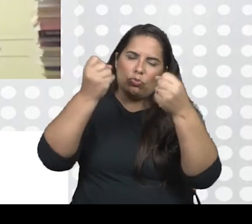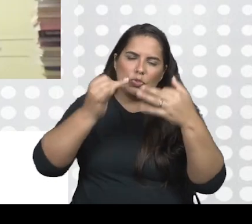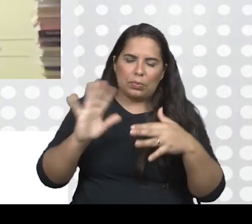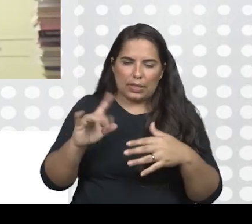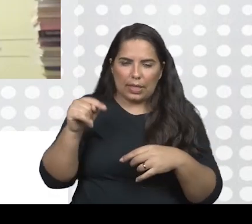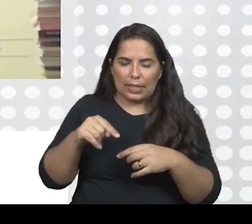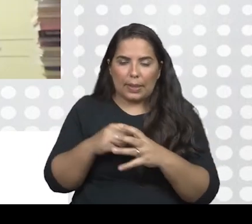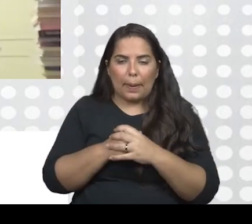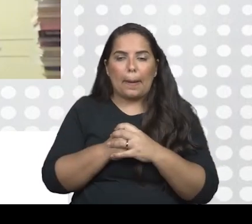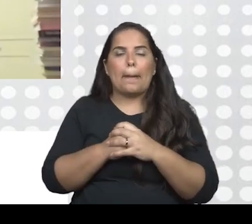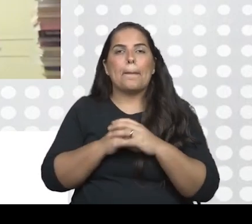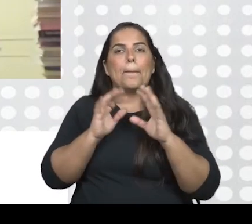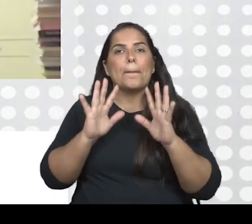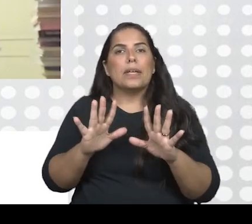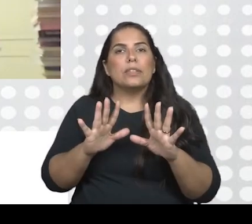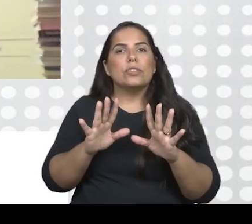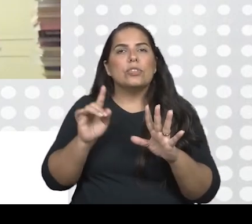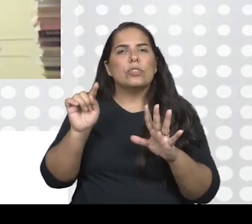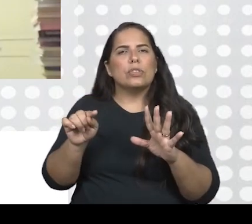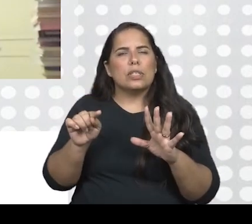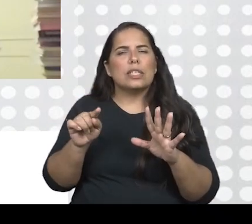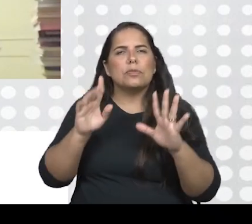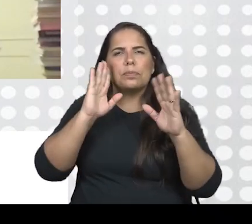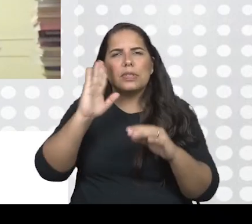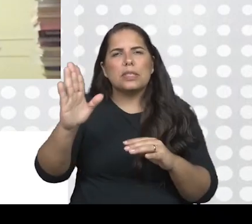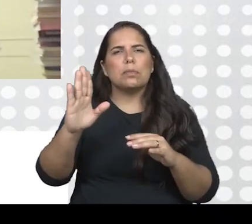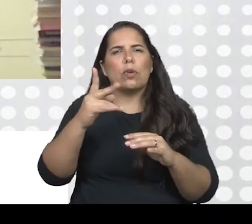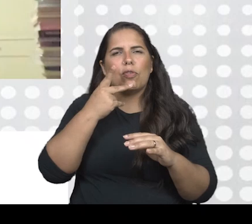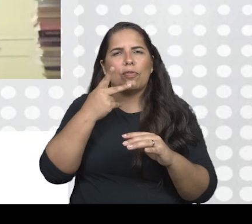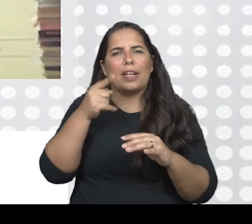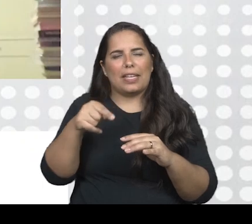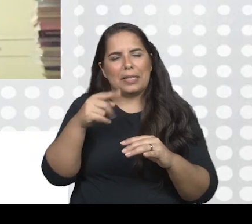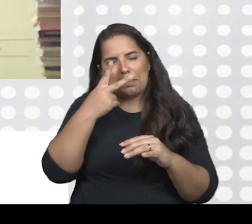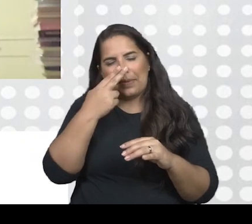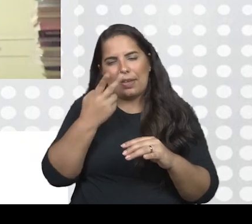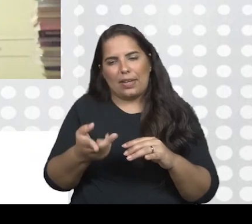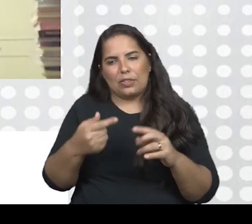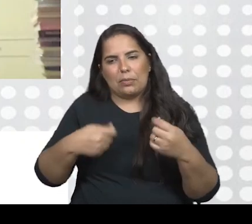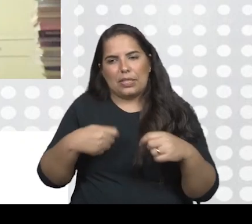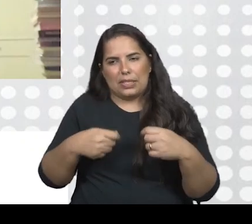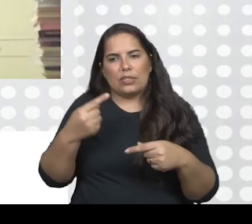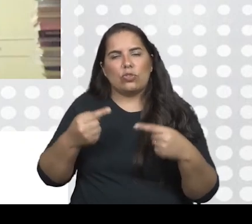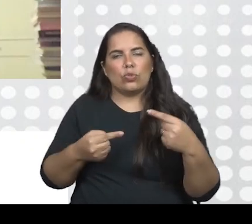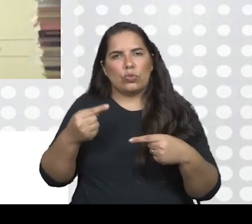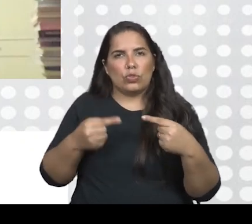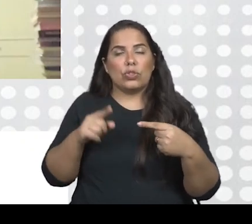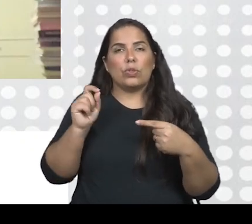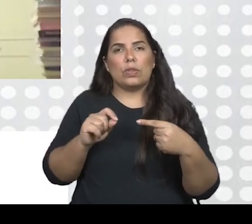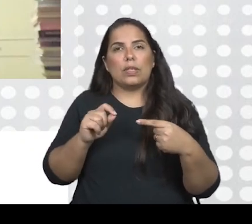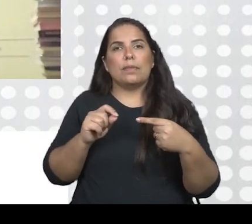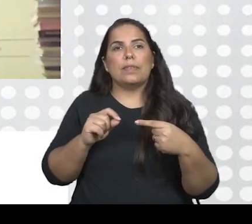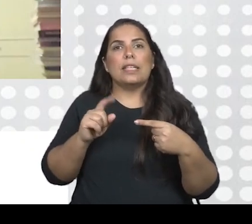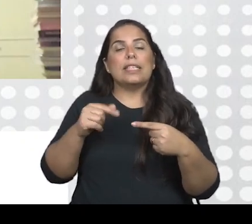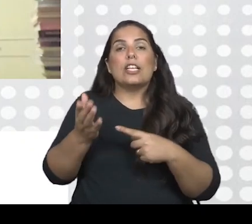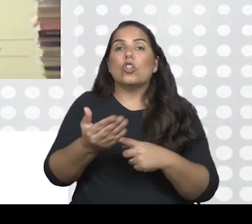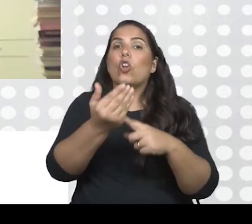expor, mas a questão central que me parece aqui, porque a gente precisa discutir, é quando você traz